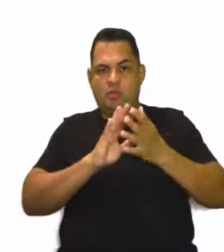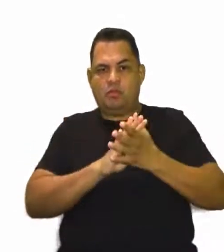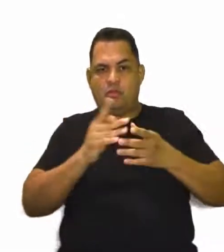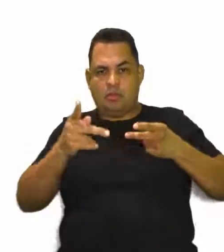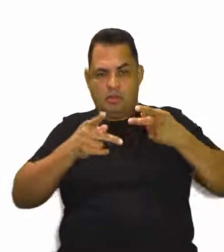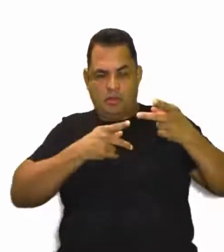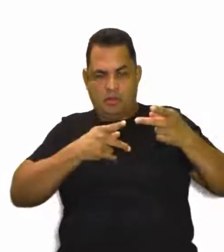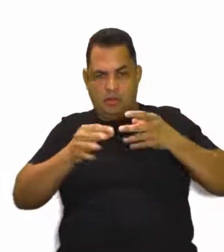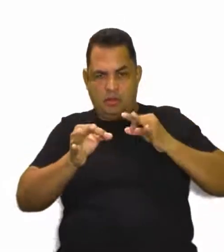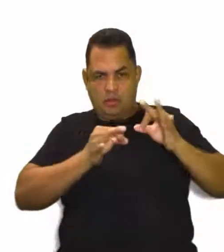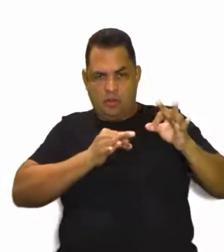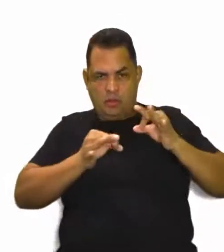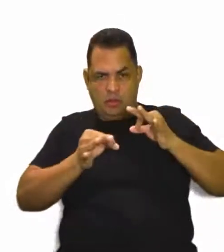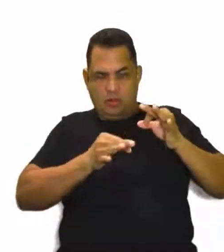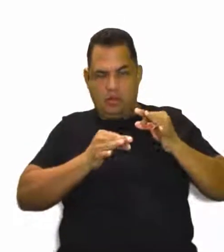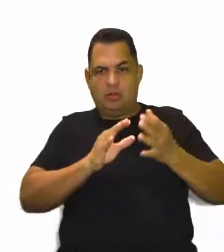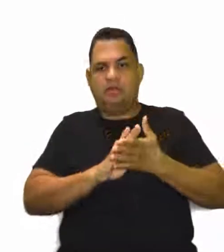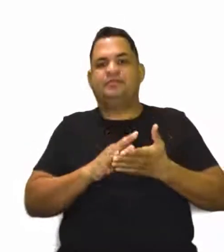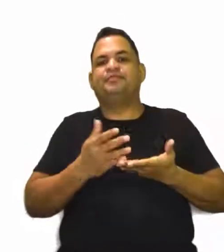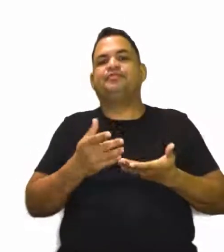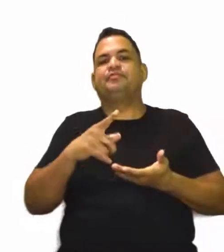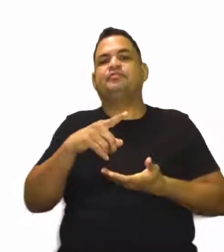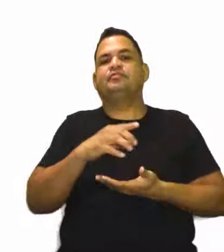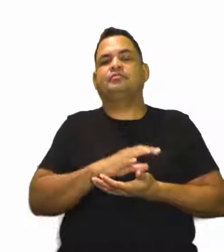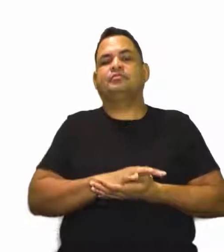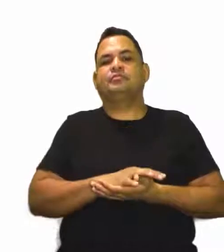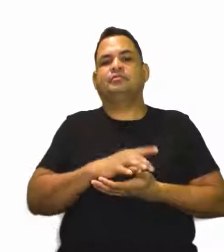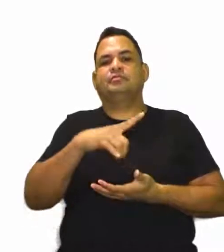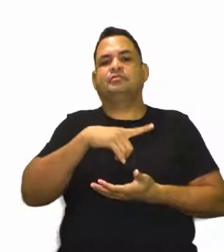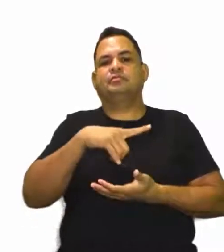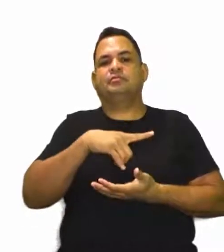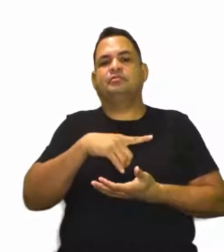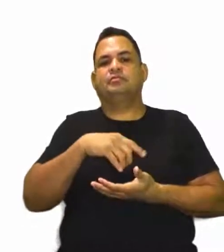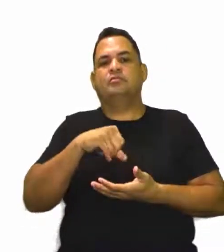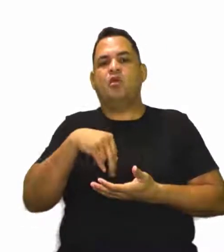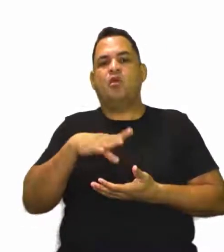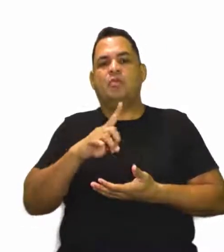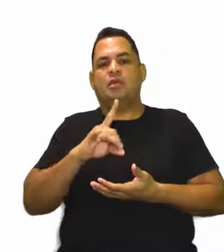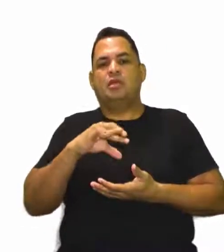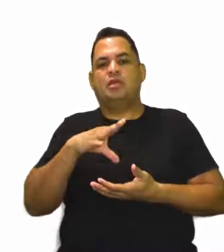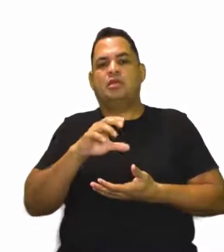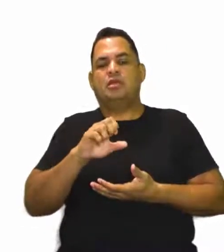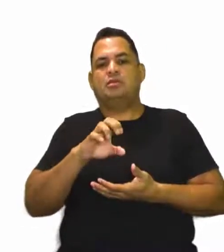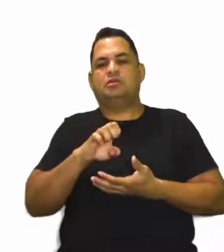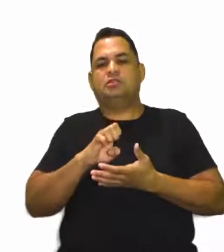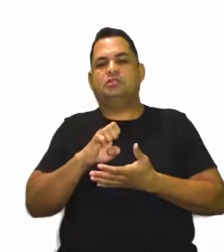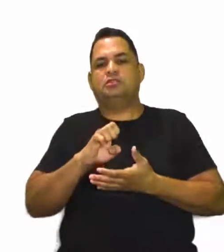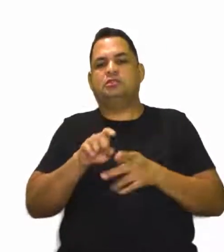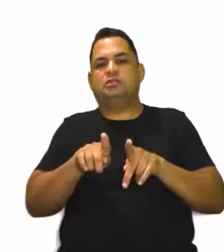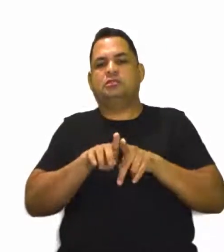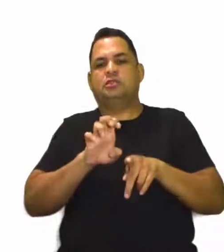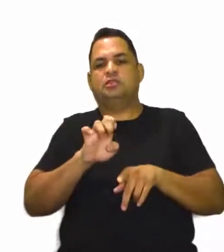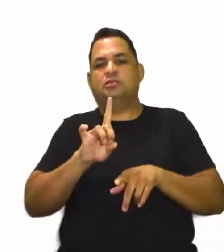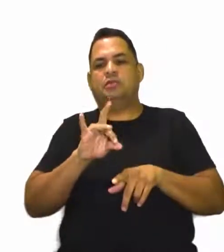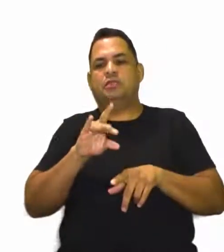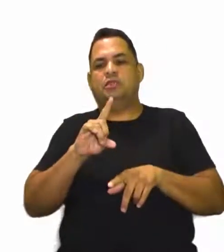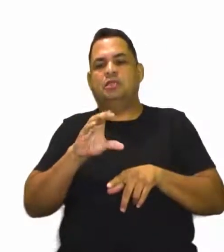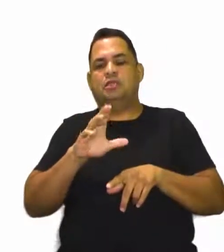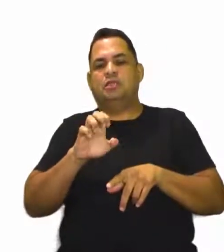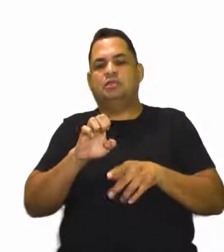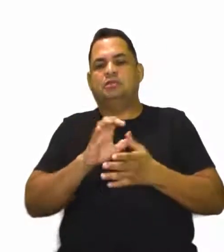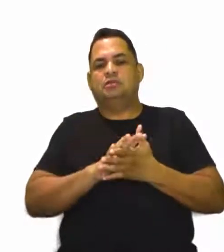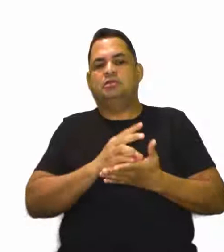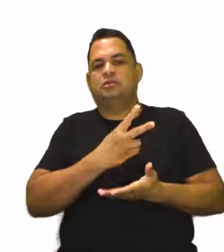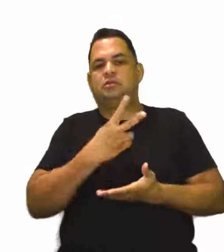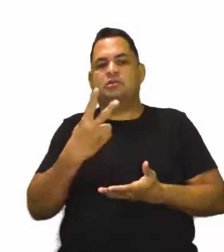de preparação. Nessa fase de preparação, nós vamos trabalhar mobilidade e estabilidade. Nós falamos da